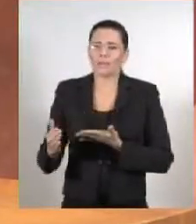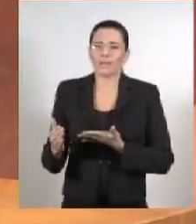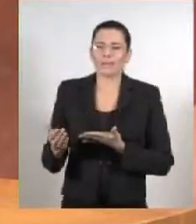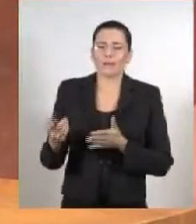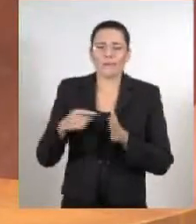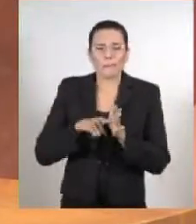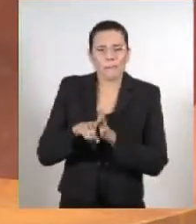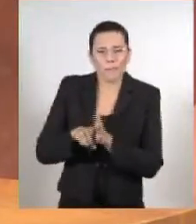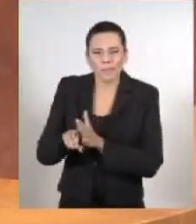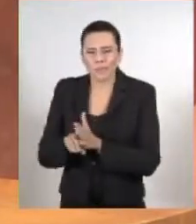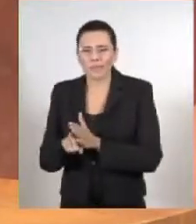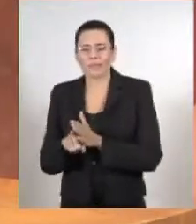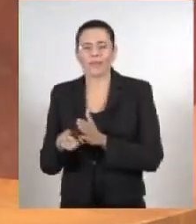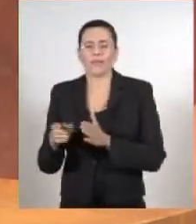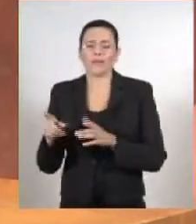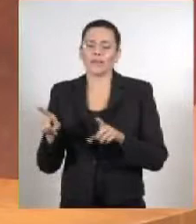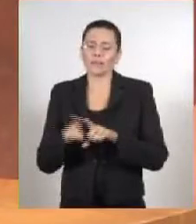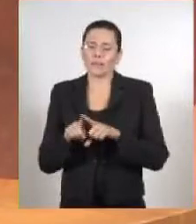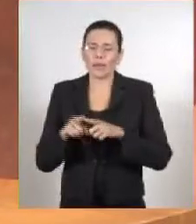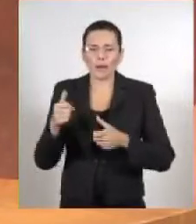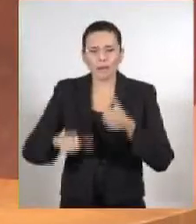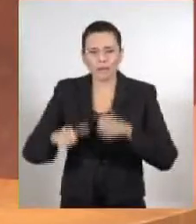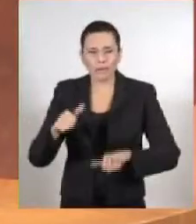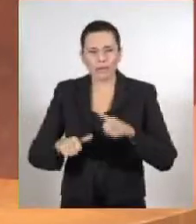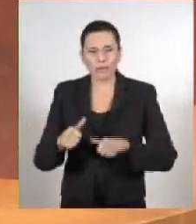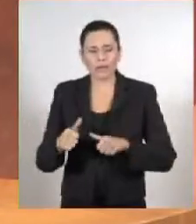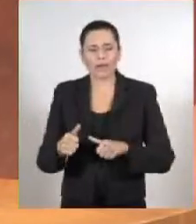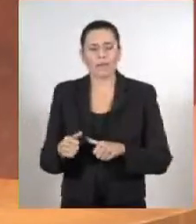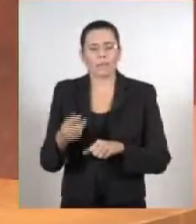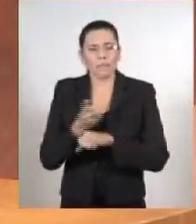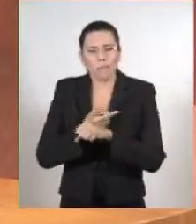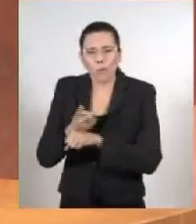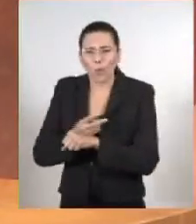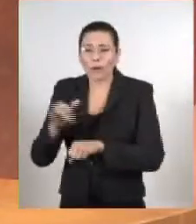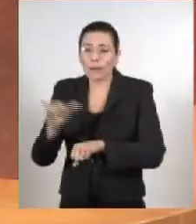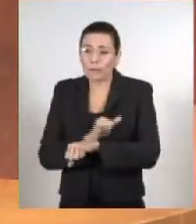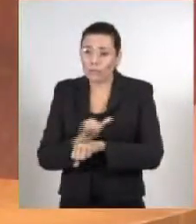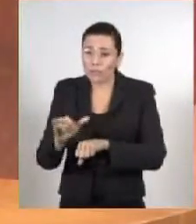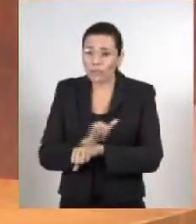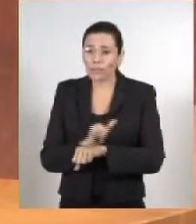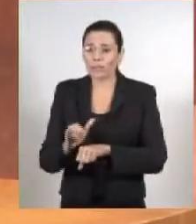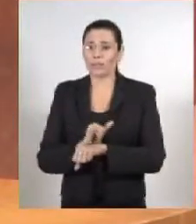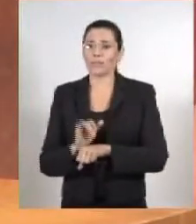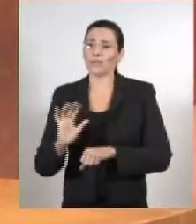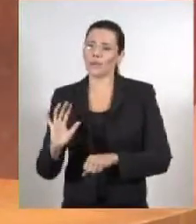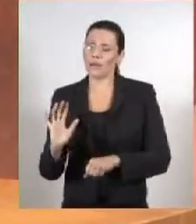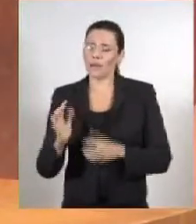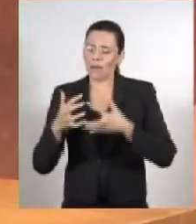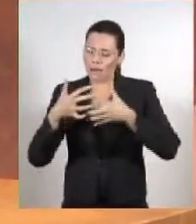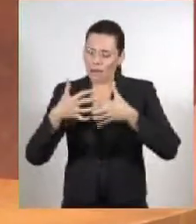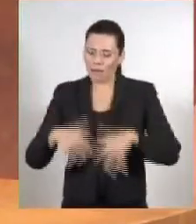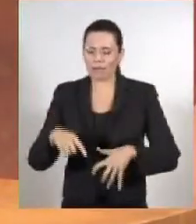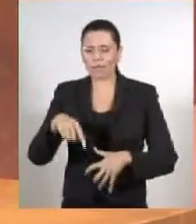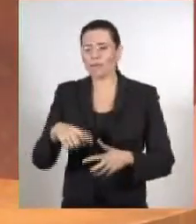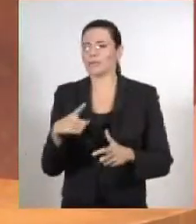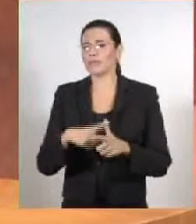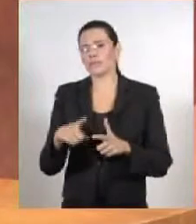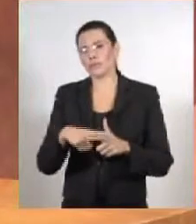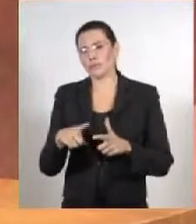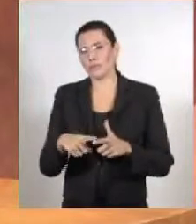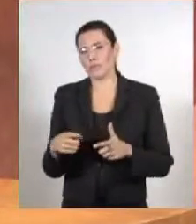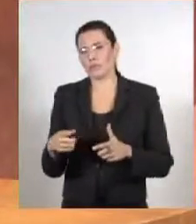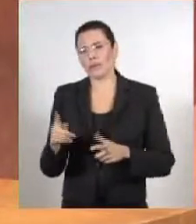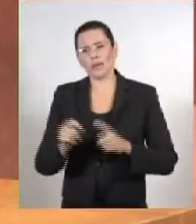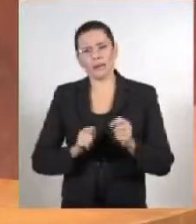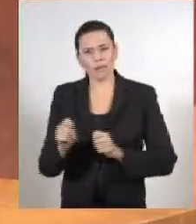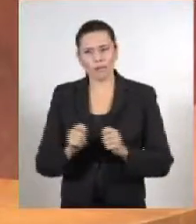aqueles 650 desempregados que vão, infelizmente, perder seus campos de trabalho por conta realmente desta crise que